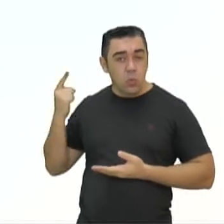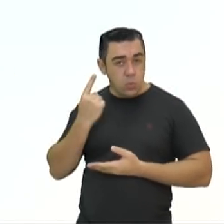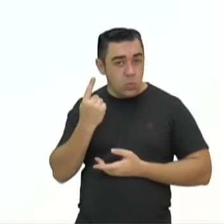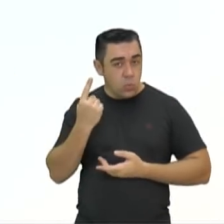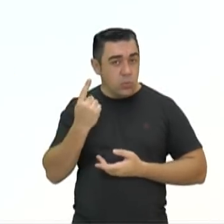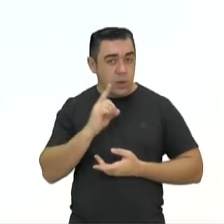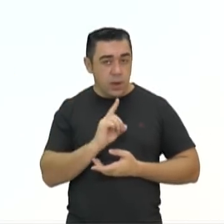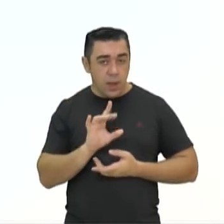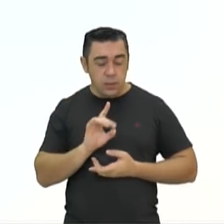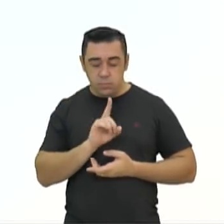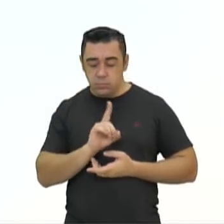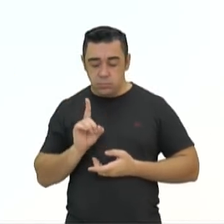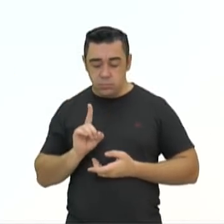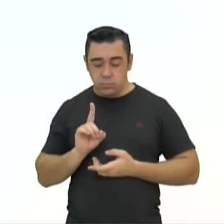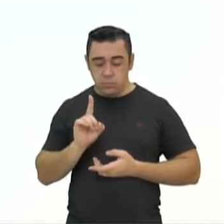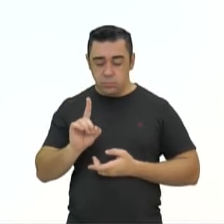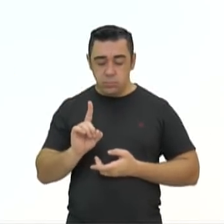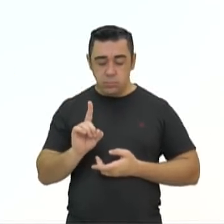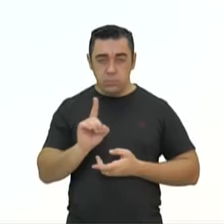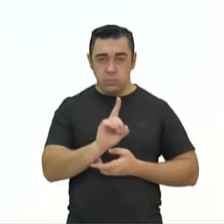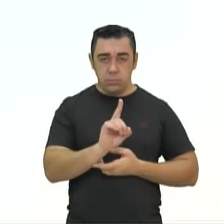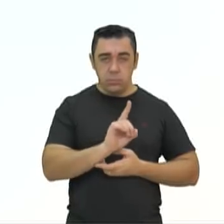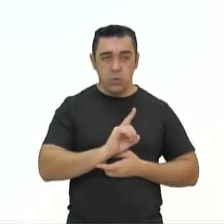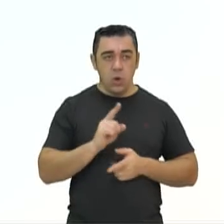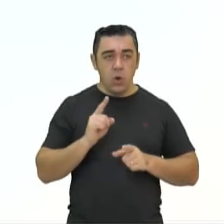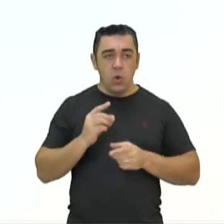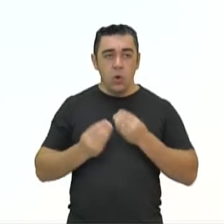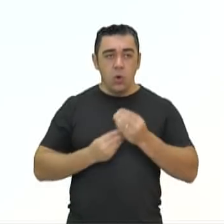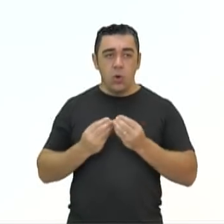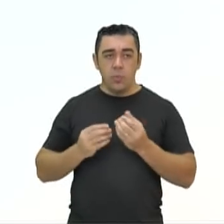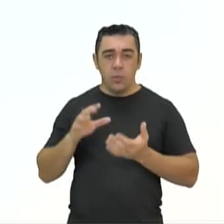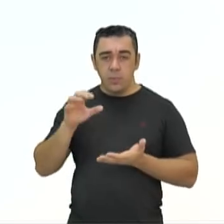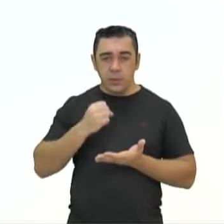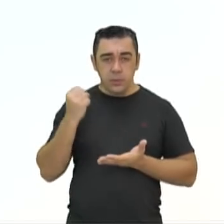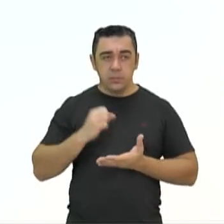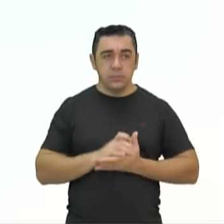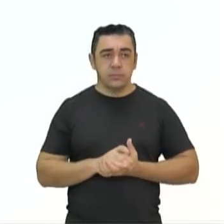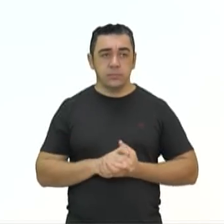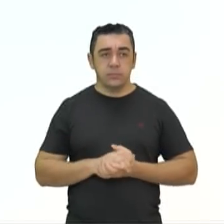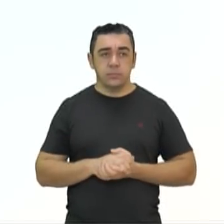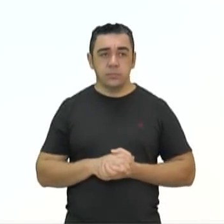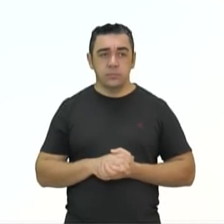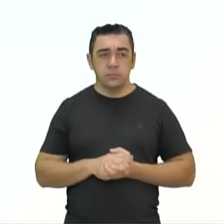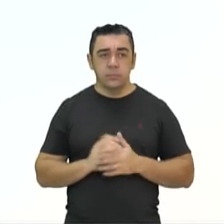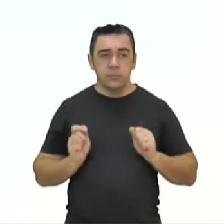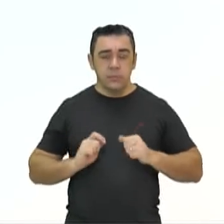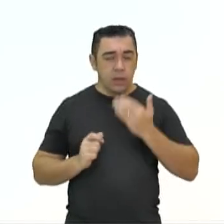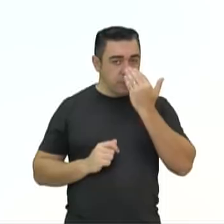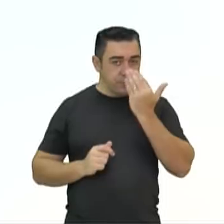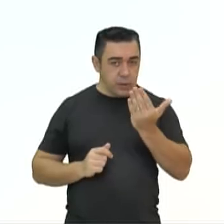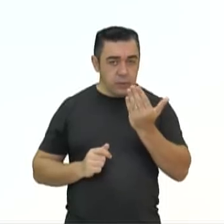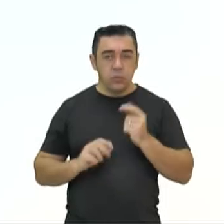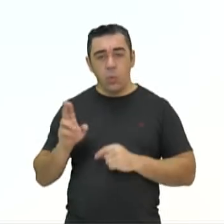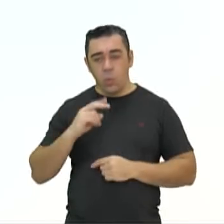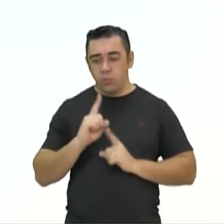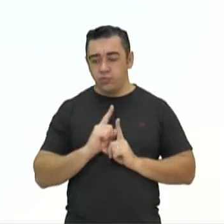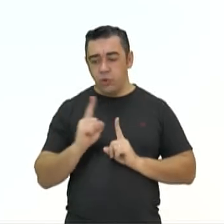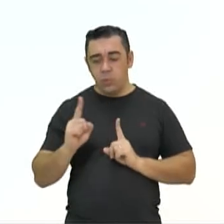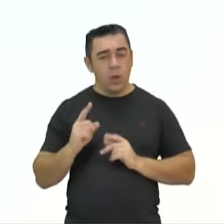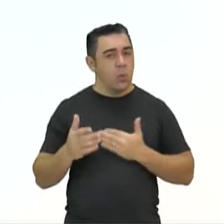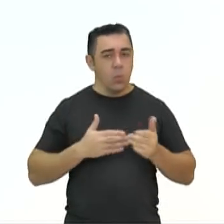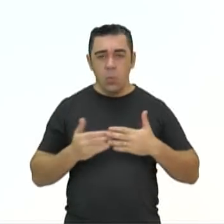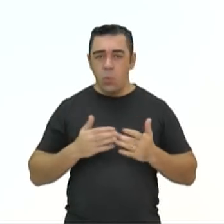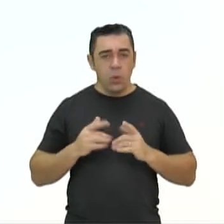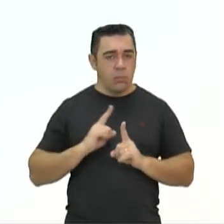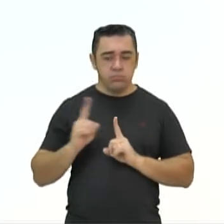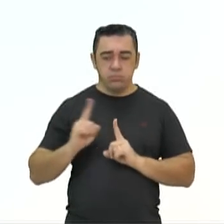E aqui um tipo de captura, né? Captura na diagonal, na frente, atrás. O rei anda de qualquer